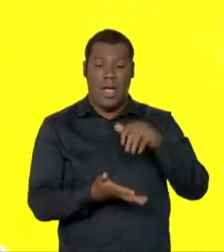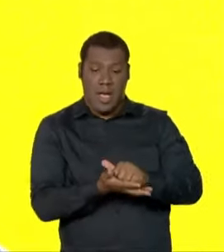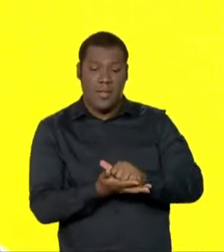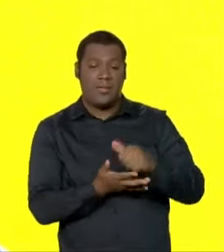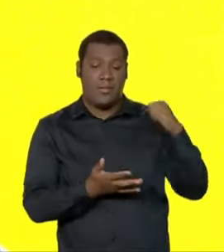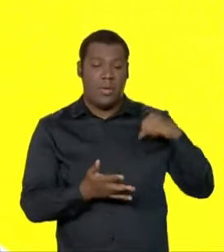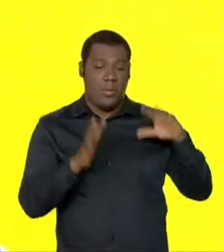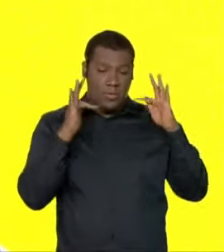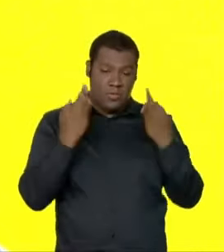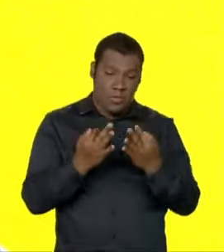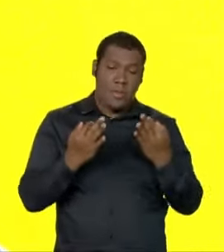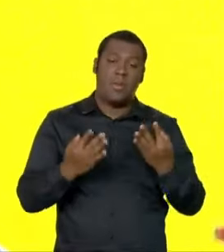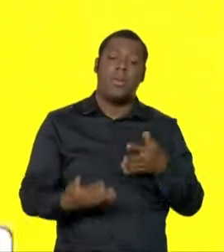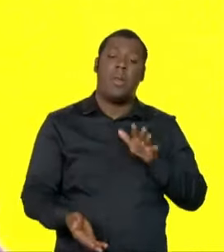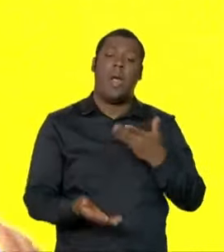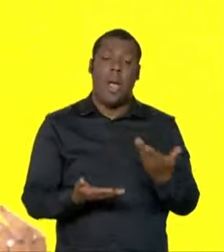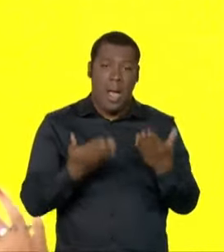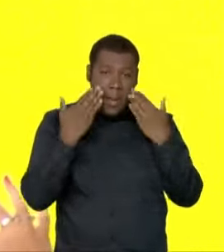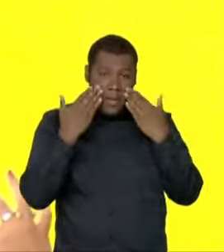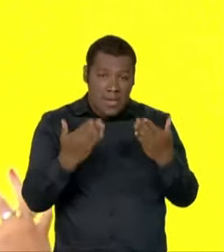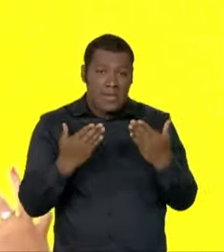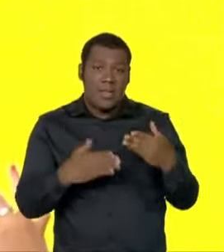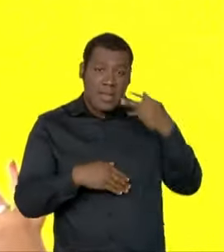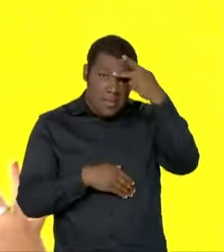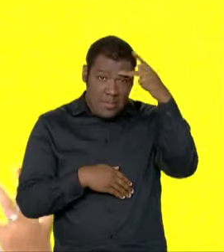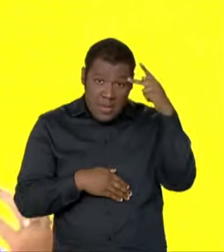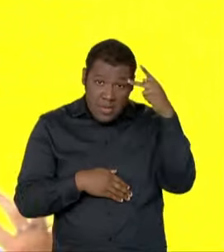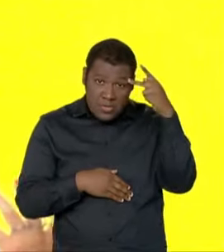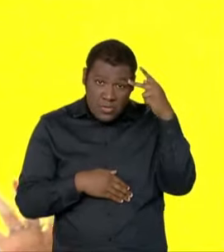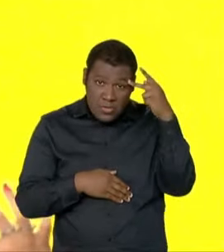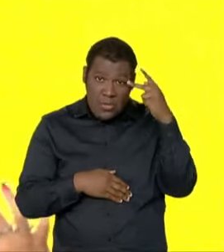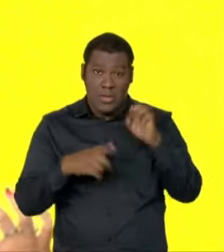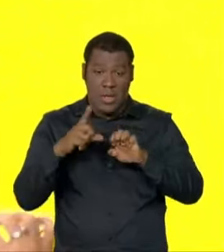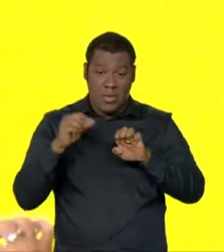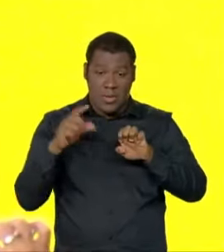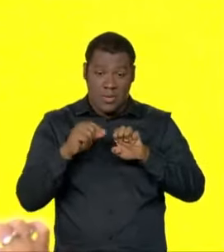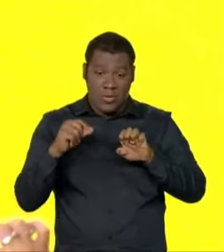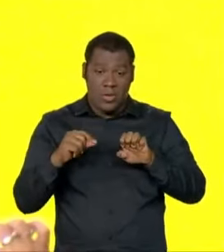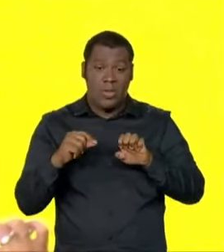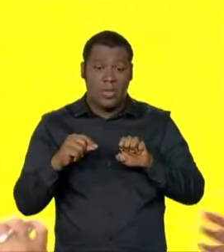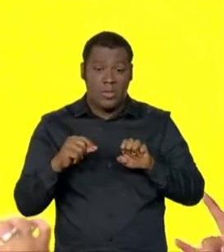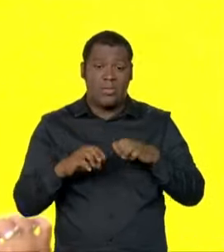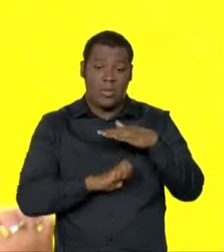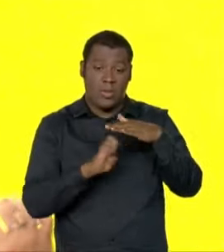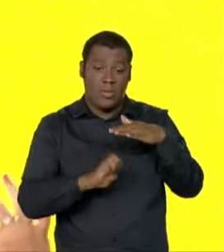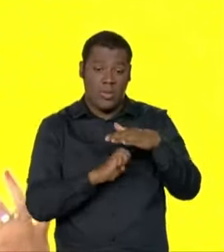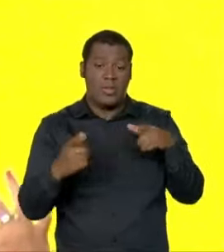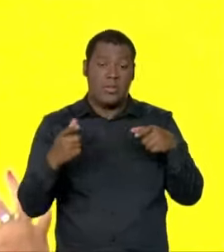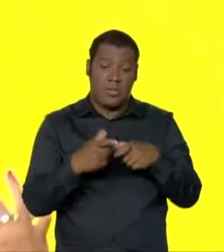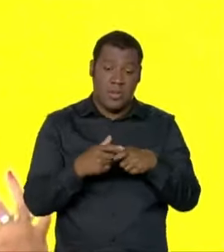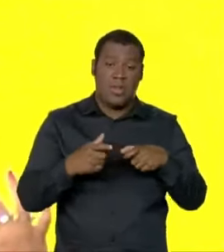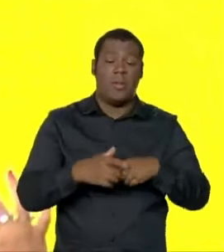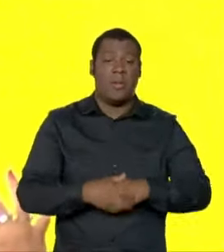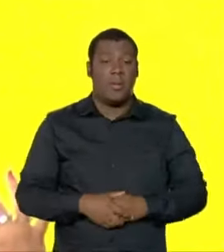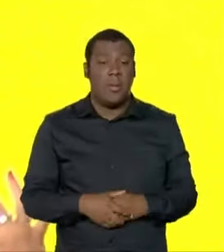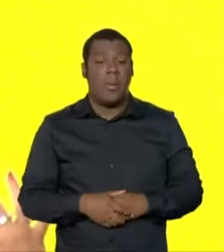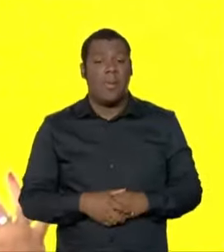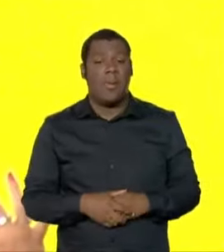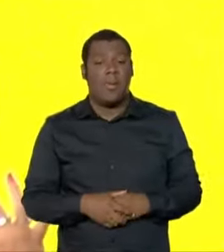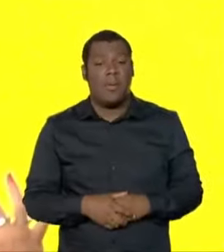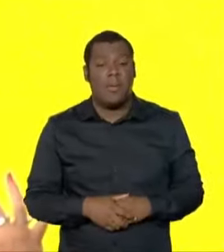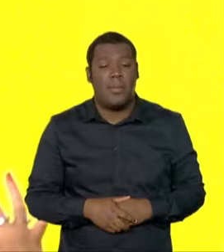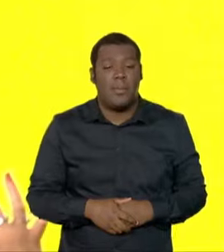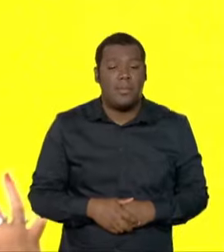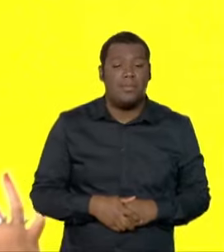os microempreendedores, formalizados ou não, uma porta, não uma porta de saída, nós não queremos que